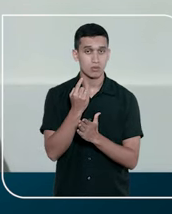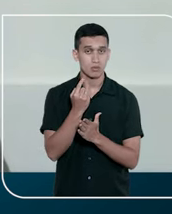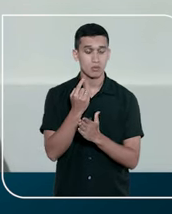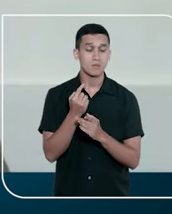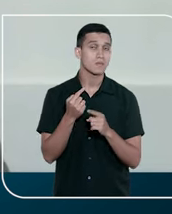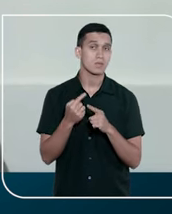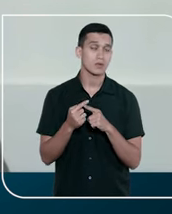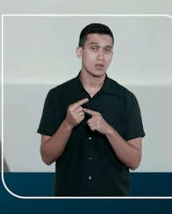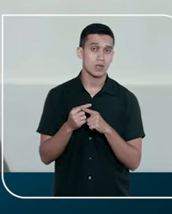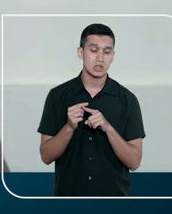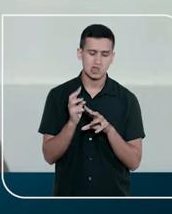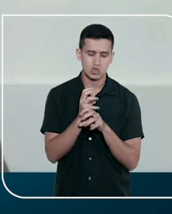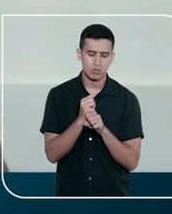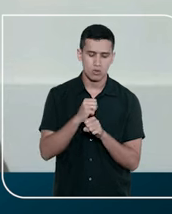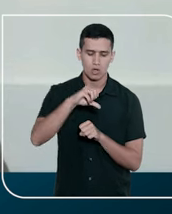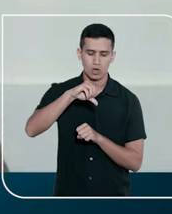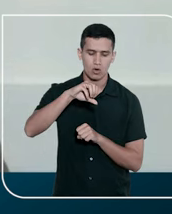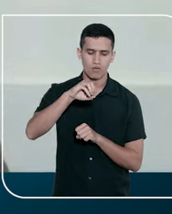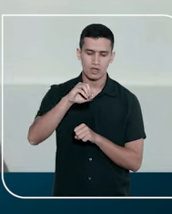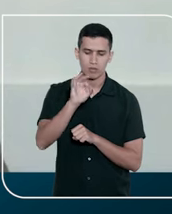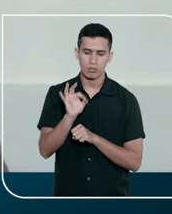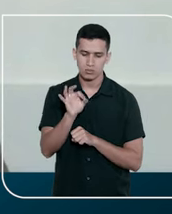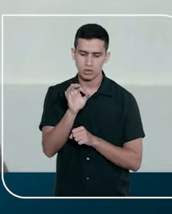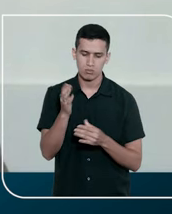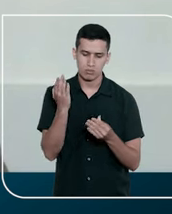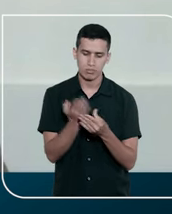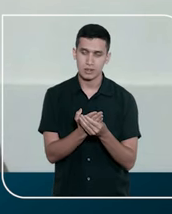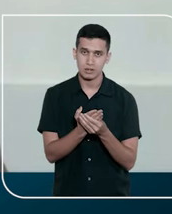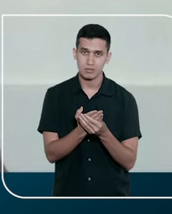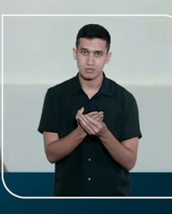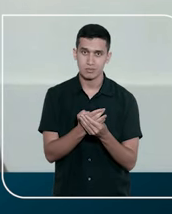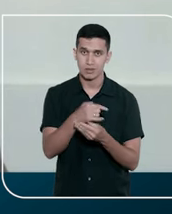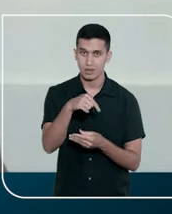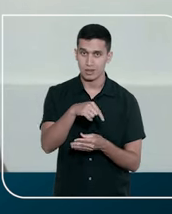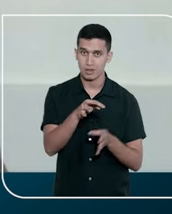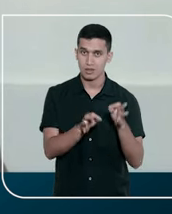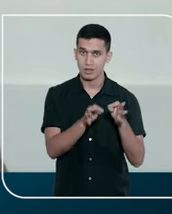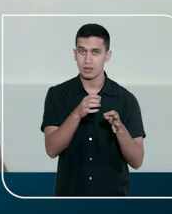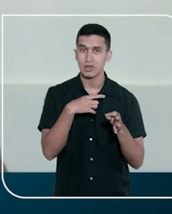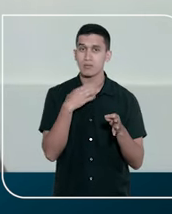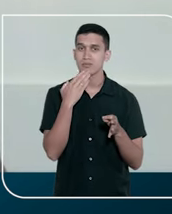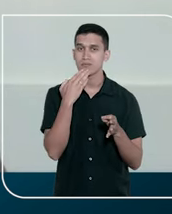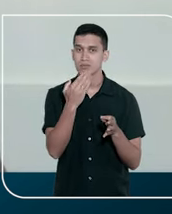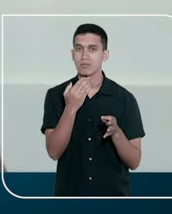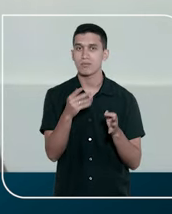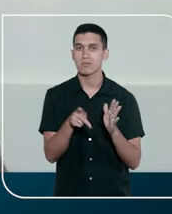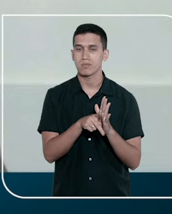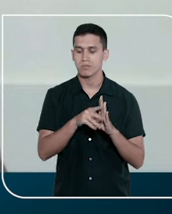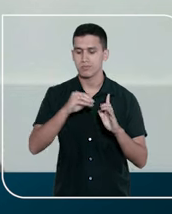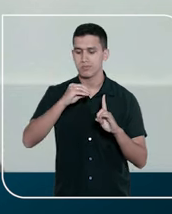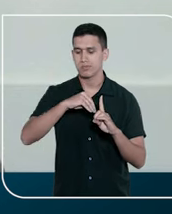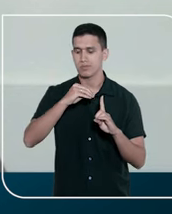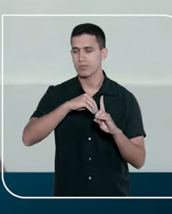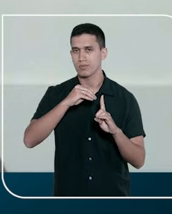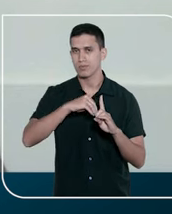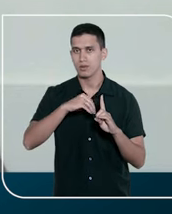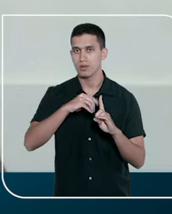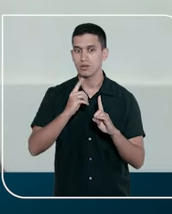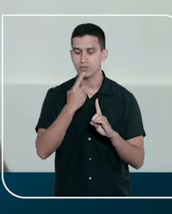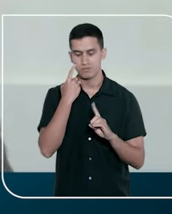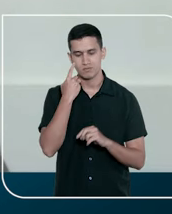É curioso você ter perguntado, porque 90% dos processos que chegam têm pedidos de dano moral. E o que nós percebemos é